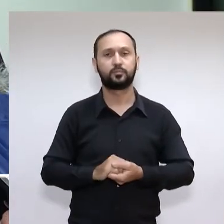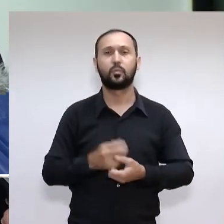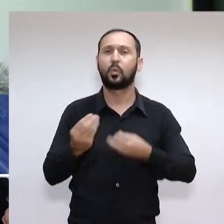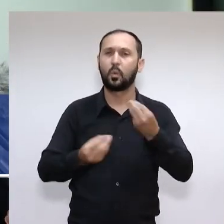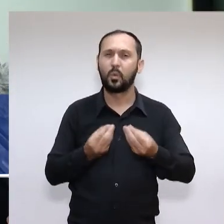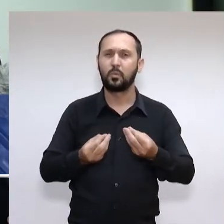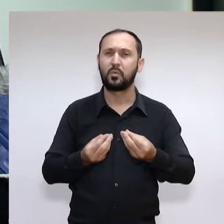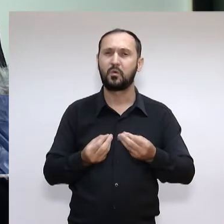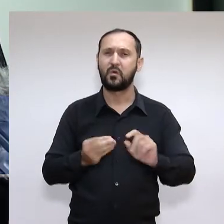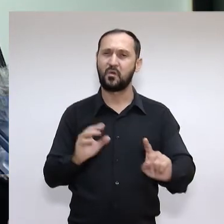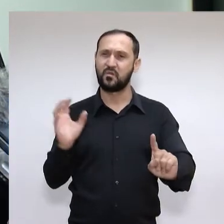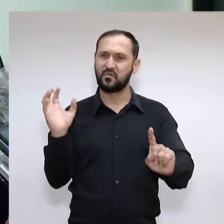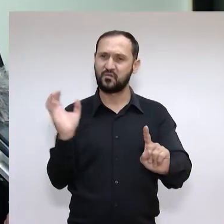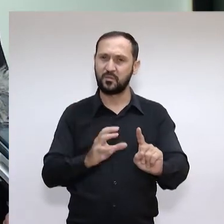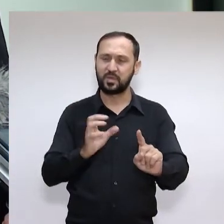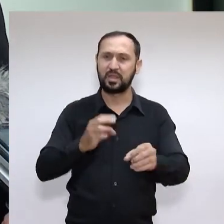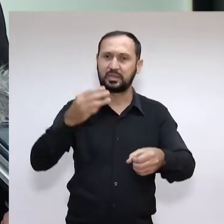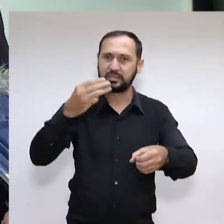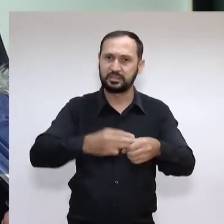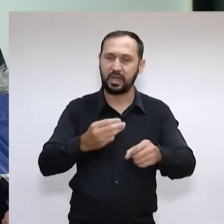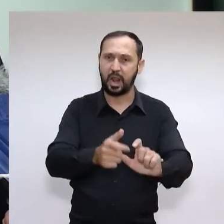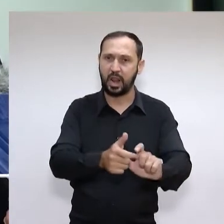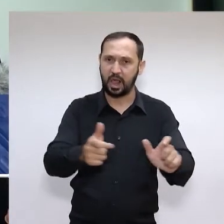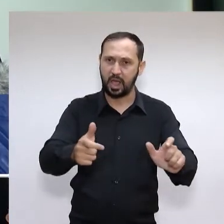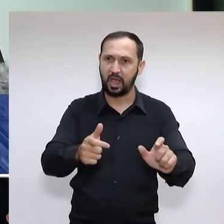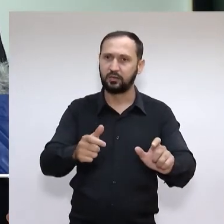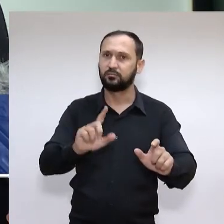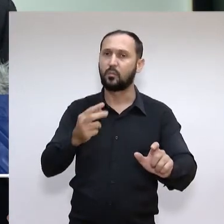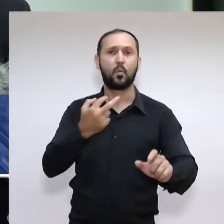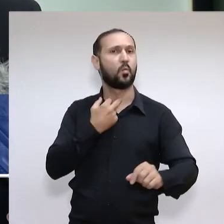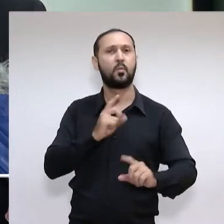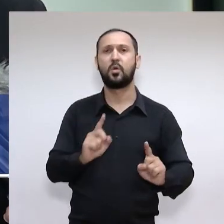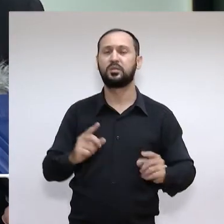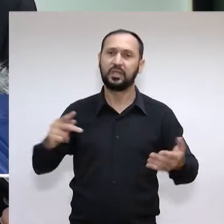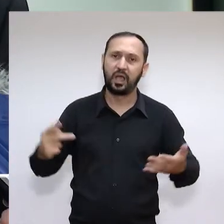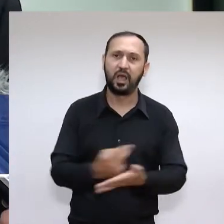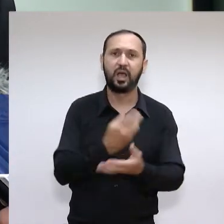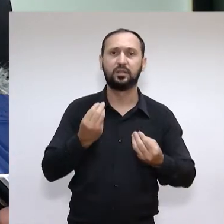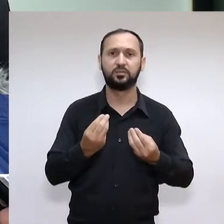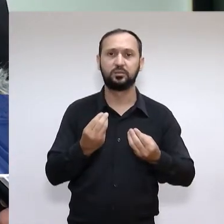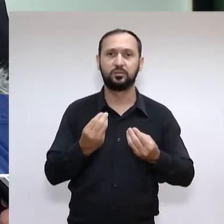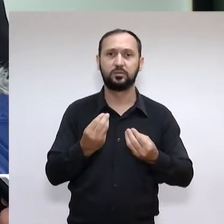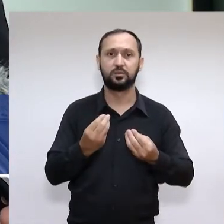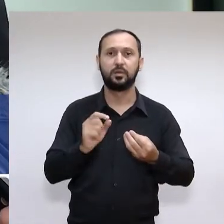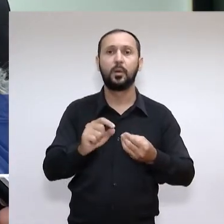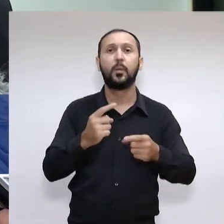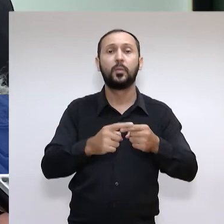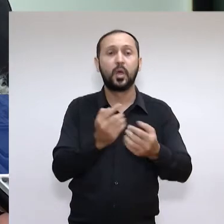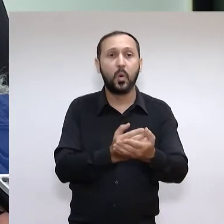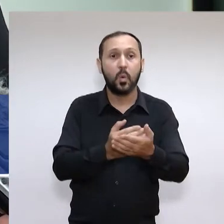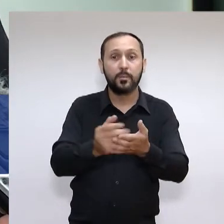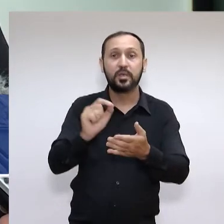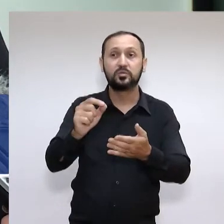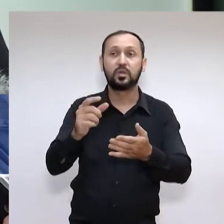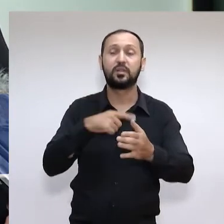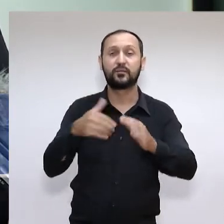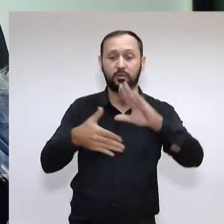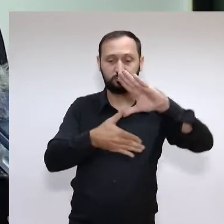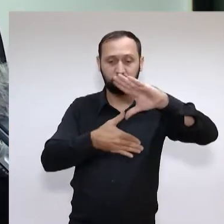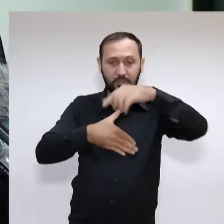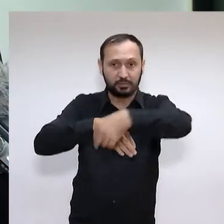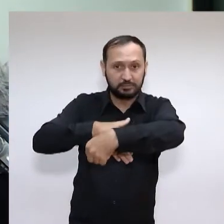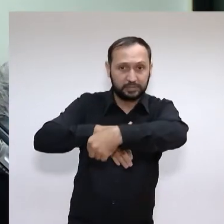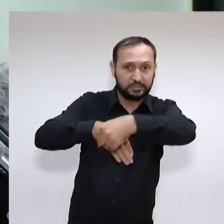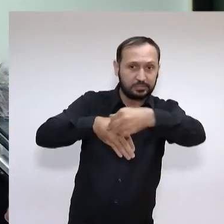que está se desenvolvendo a passos largos, que é a porta da rota bioceânica, que vai possibilitar